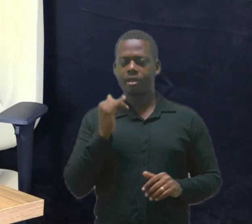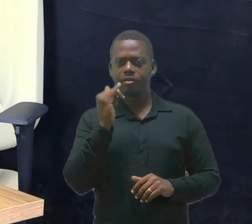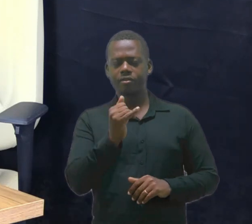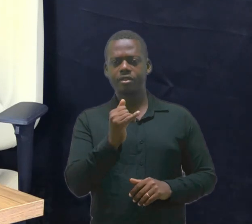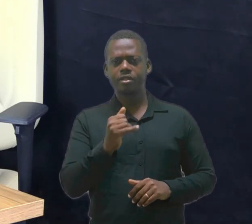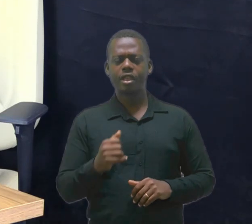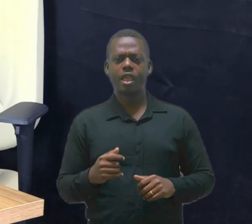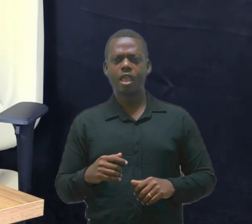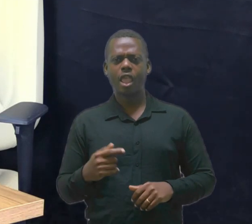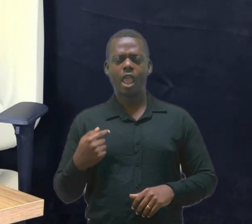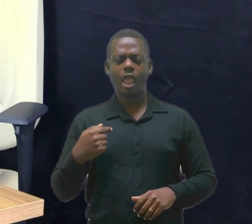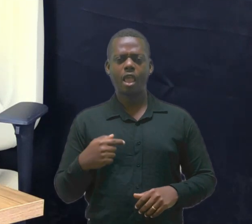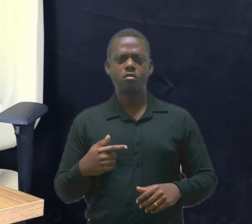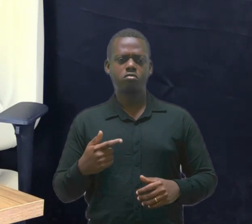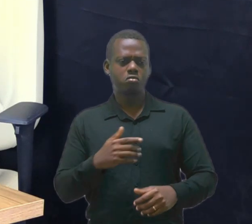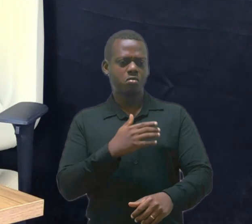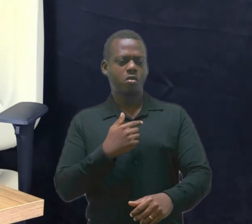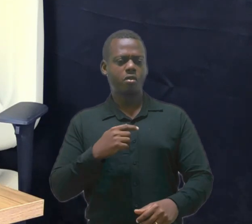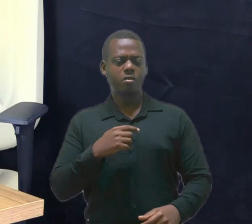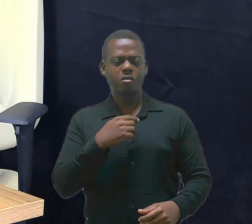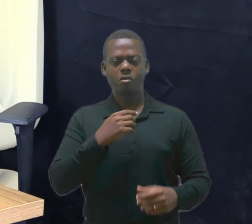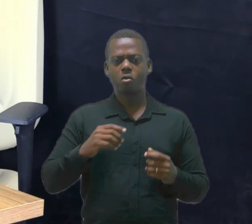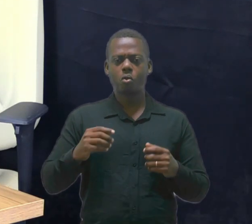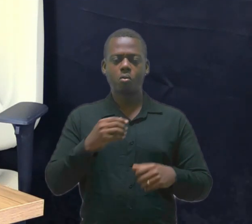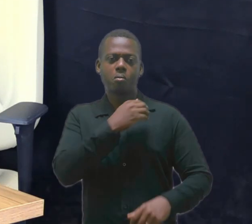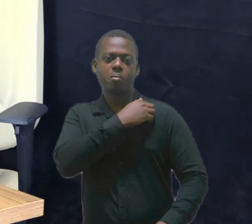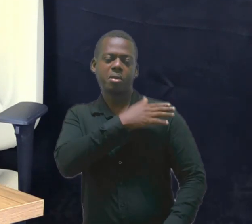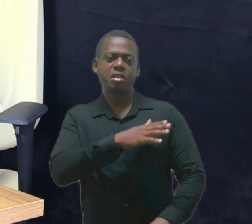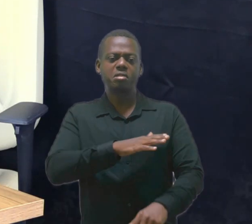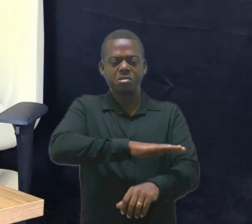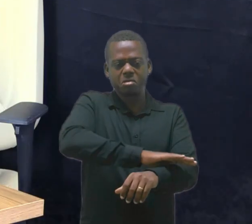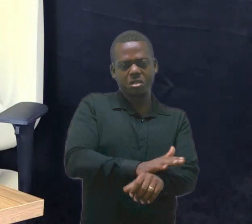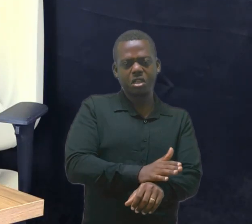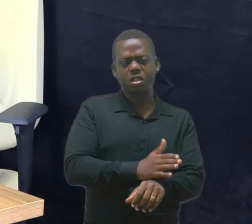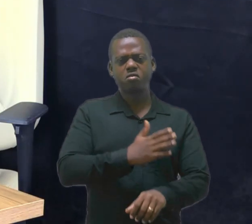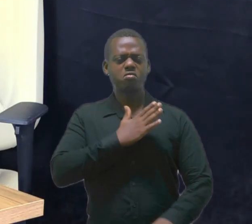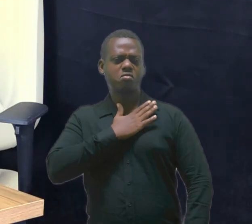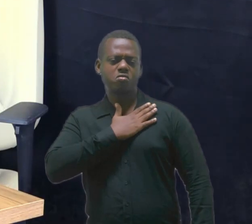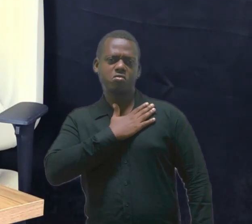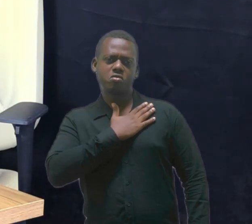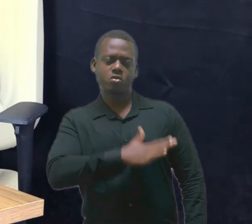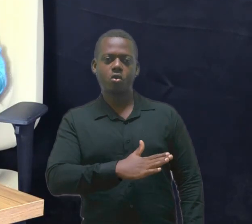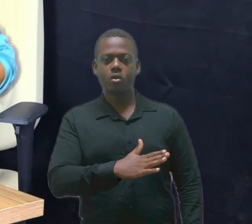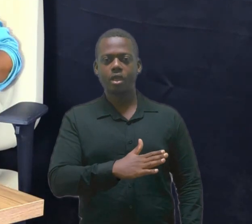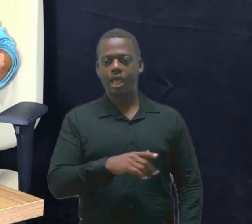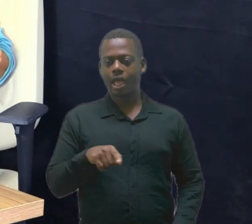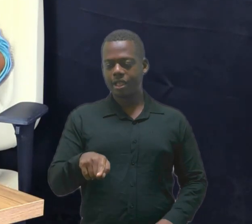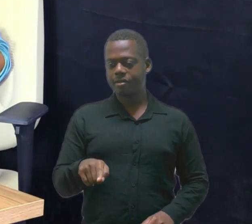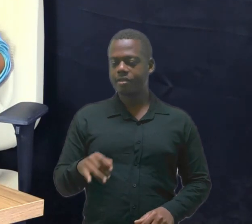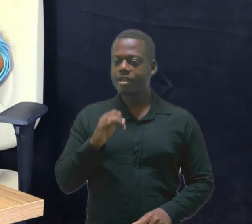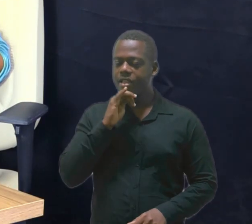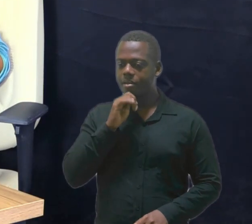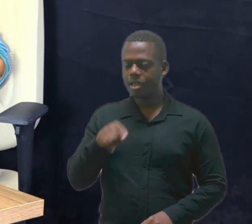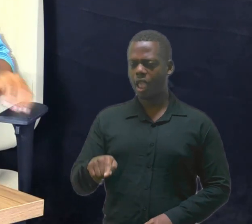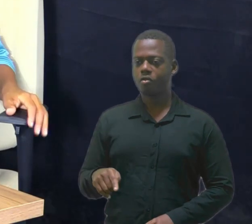uma filosofia de que eu sou contra toda forma de discriminação, de racismo, né? E aí eu,